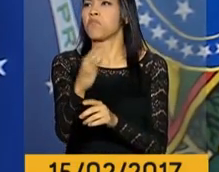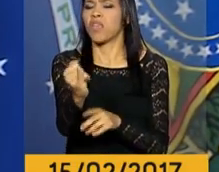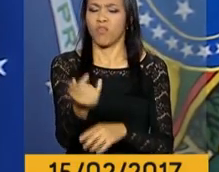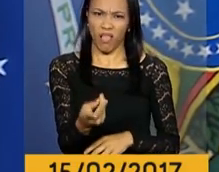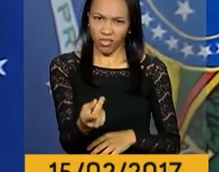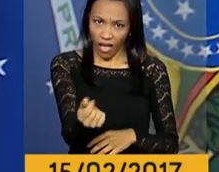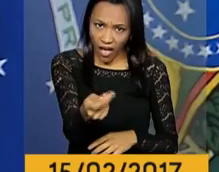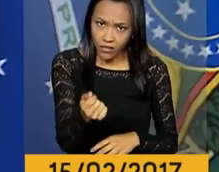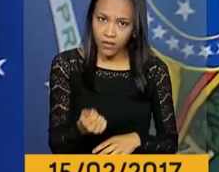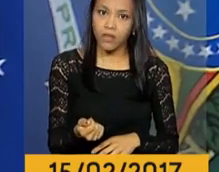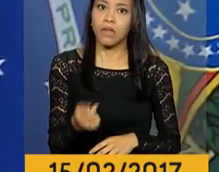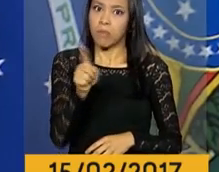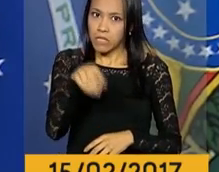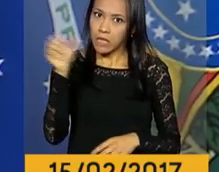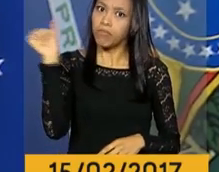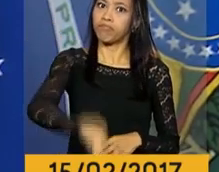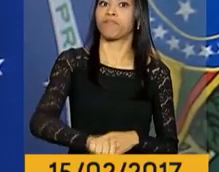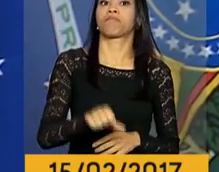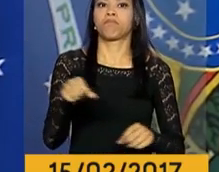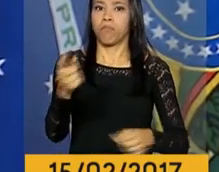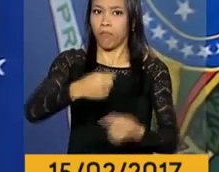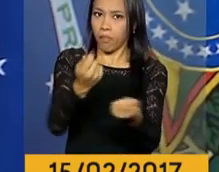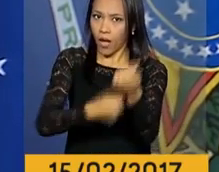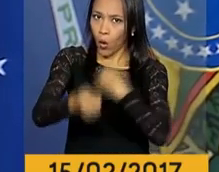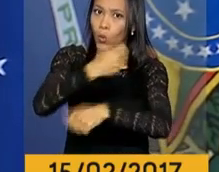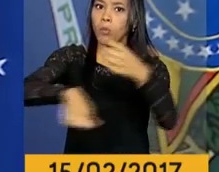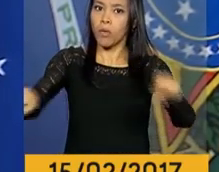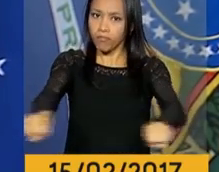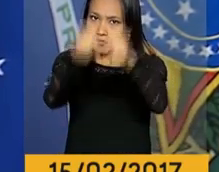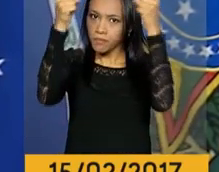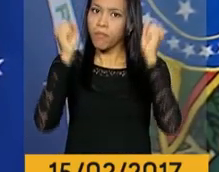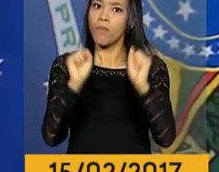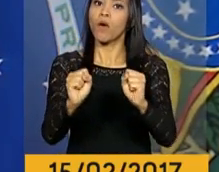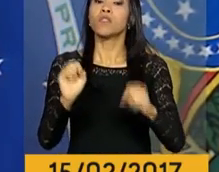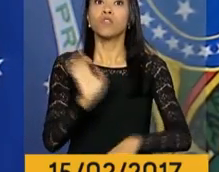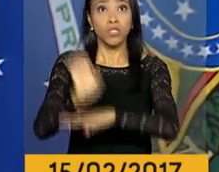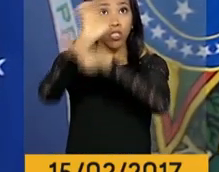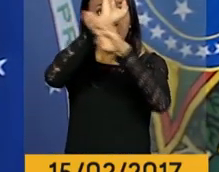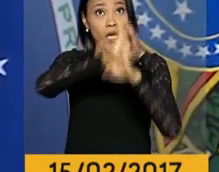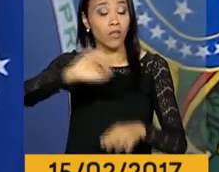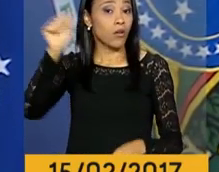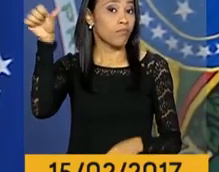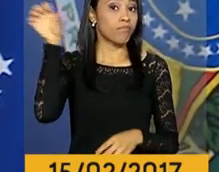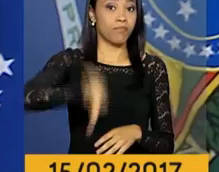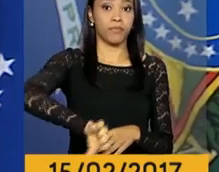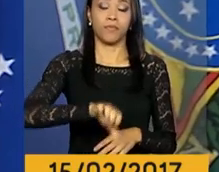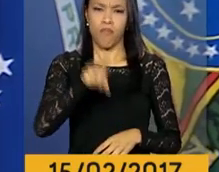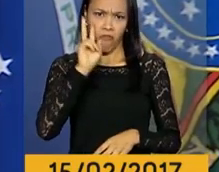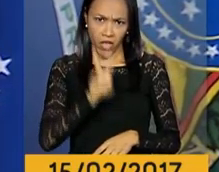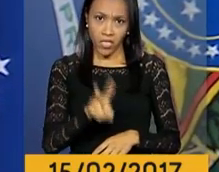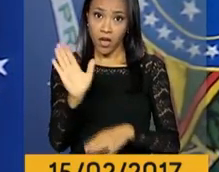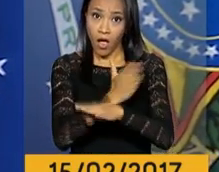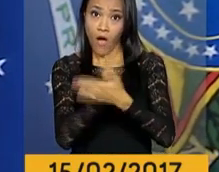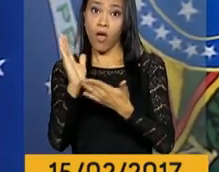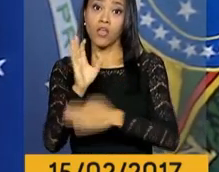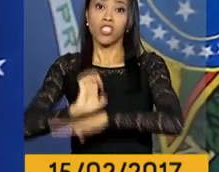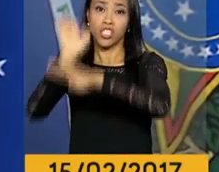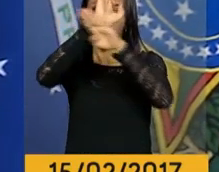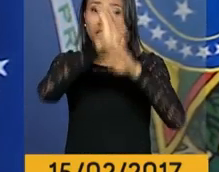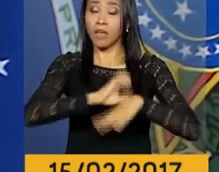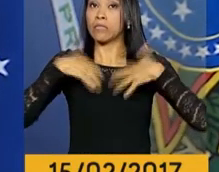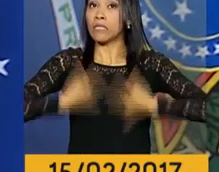nada, mas é um desastre paraa economia nacional, como tem sido um desastre para os estados brasileiros. Vejam os estados que hoje passam uma dificuldade